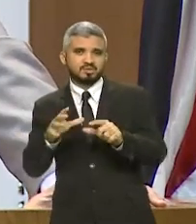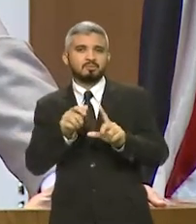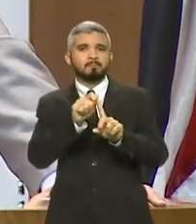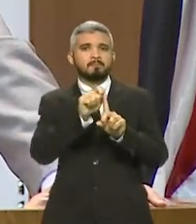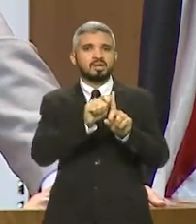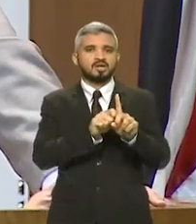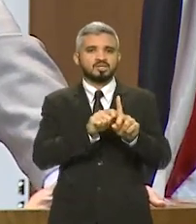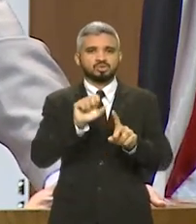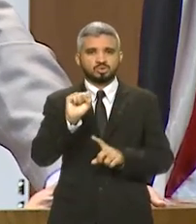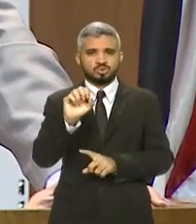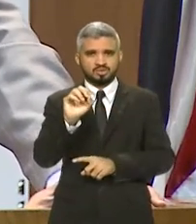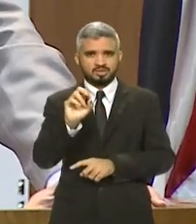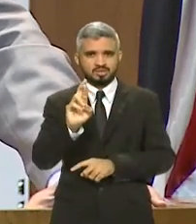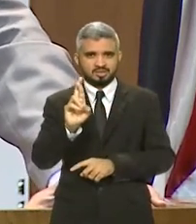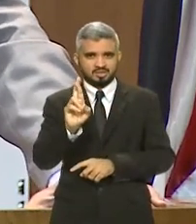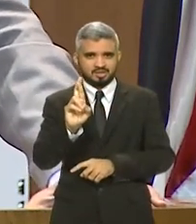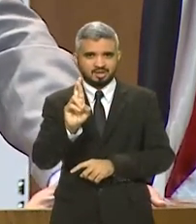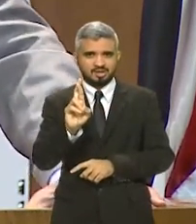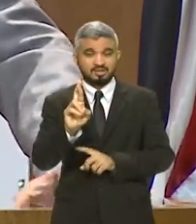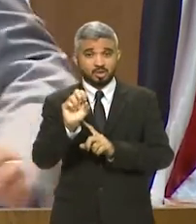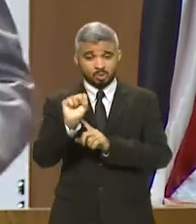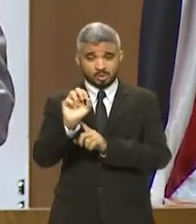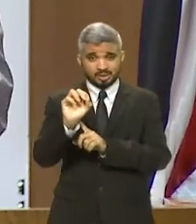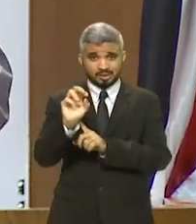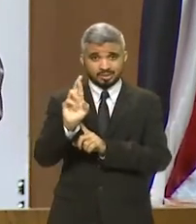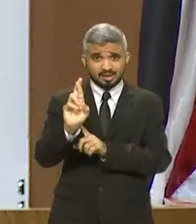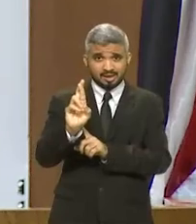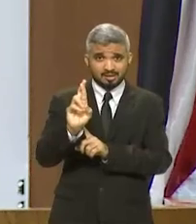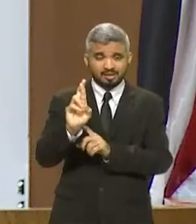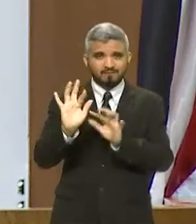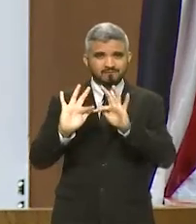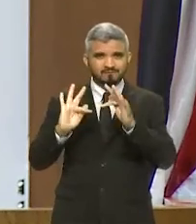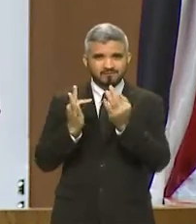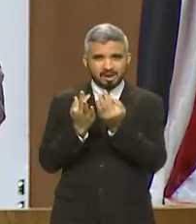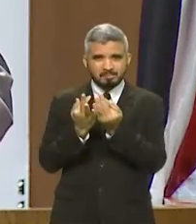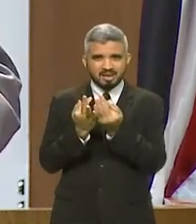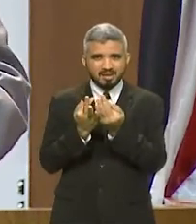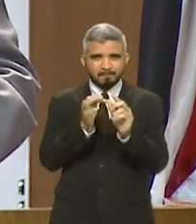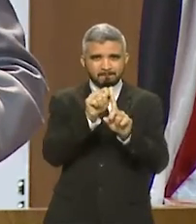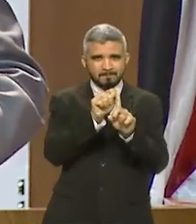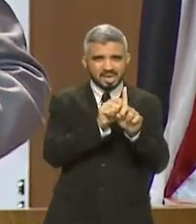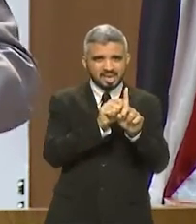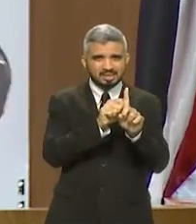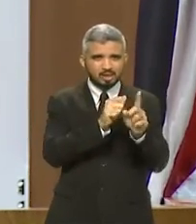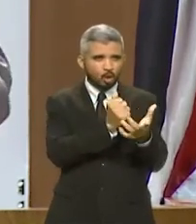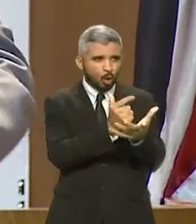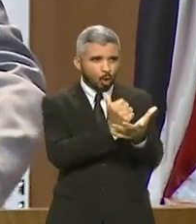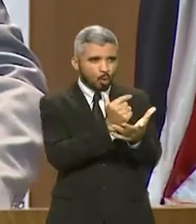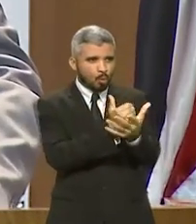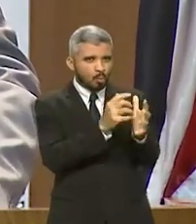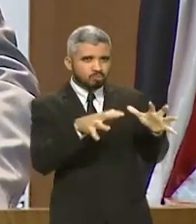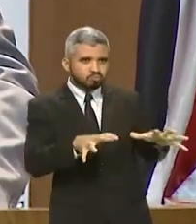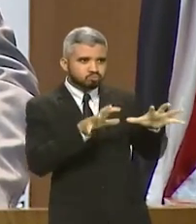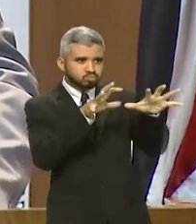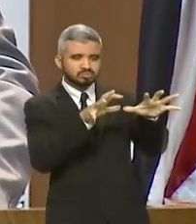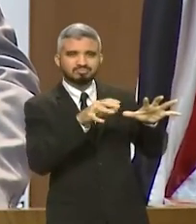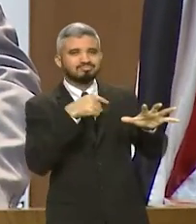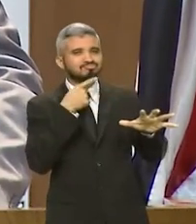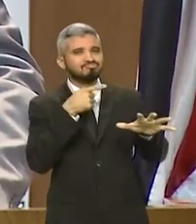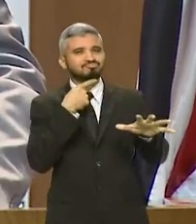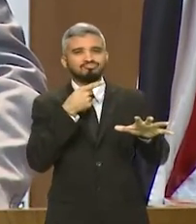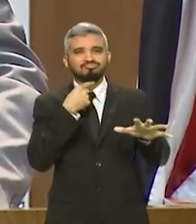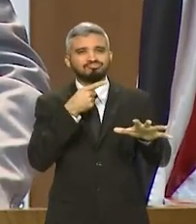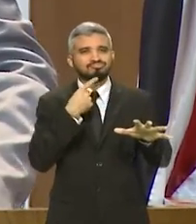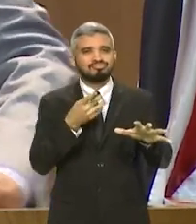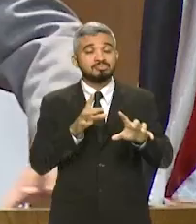Esse valor, certamente com R$ 80 por mês, a família não teria condições de garantir essa alimentação